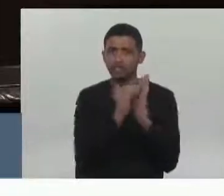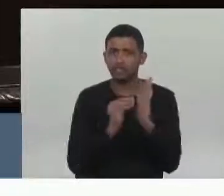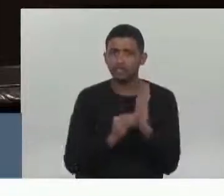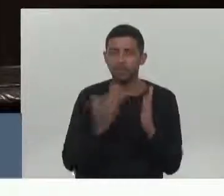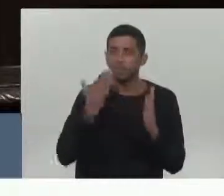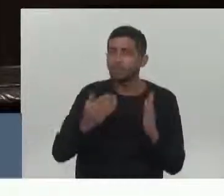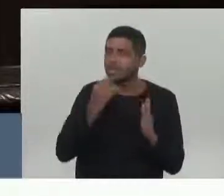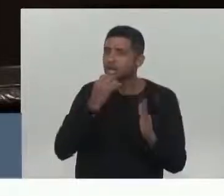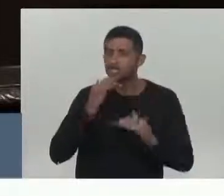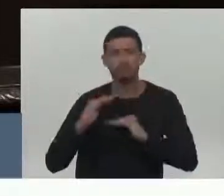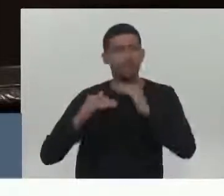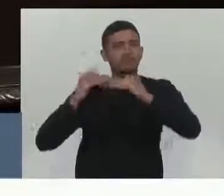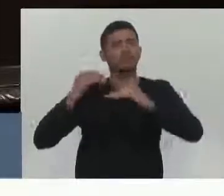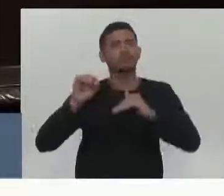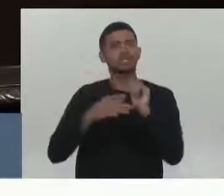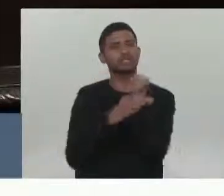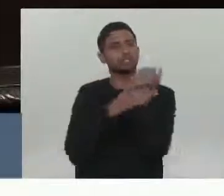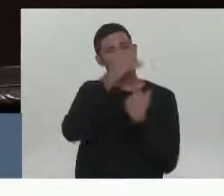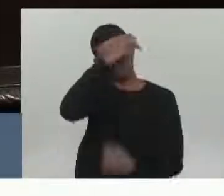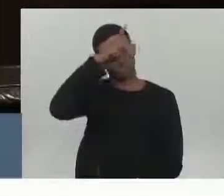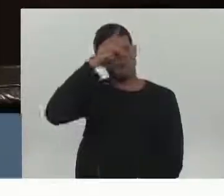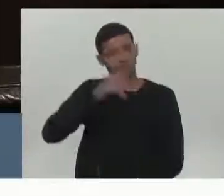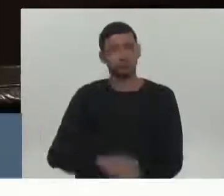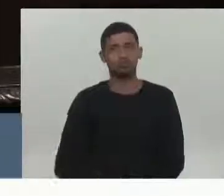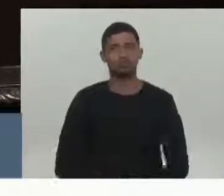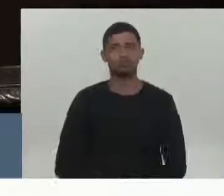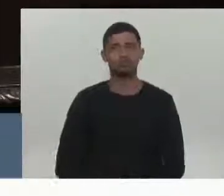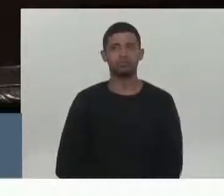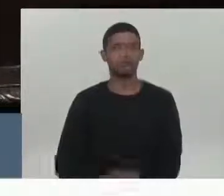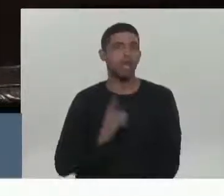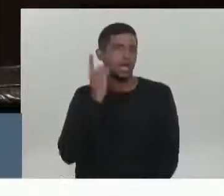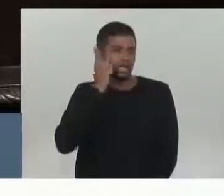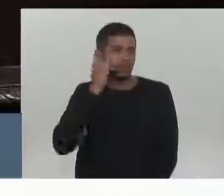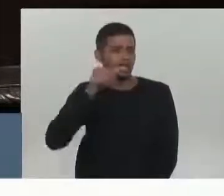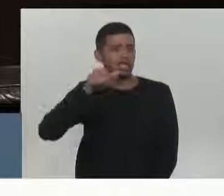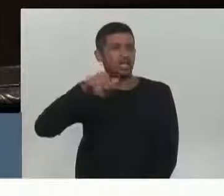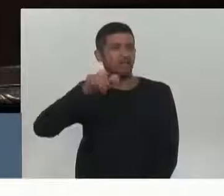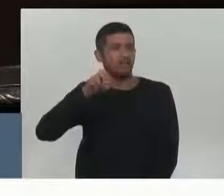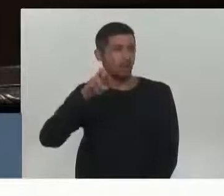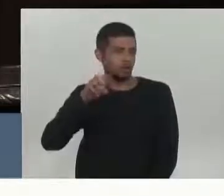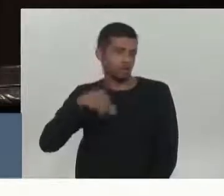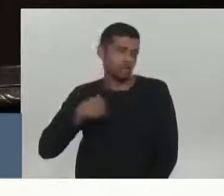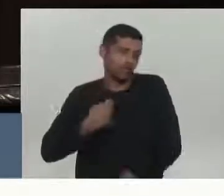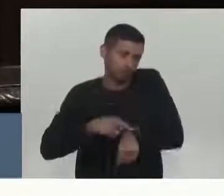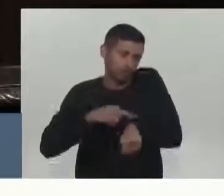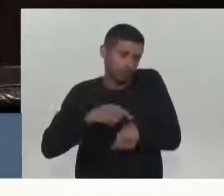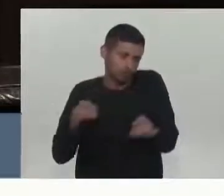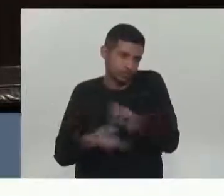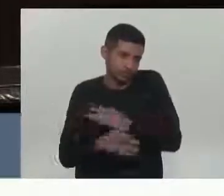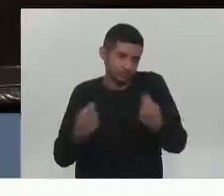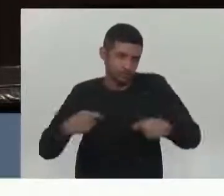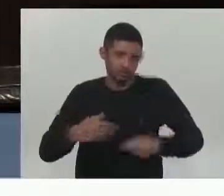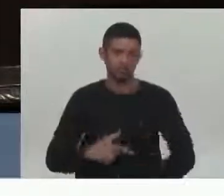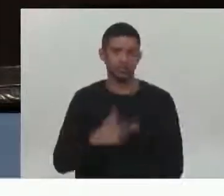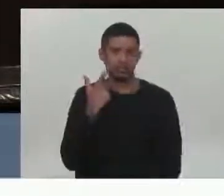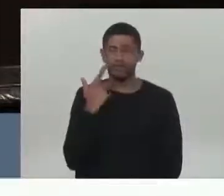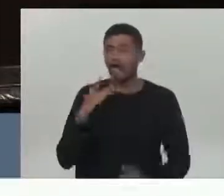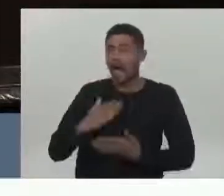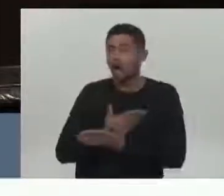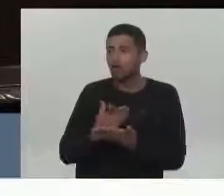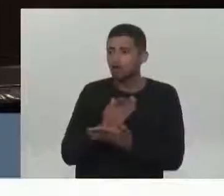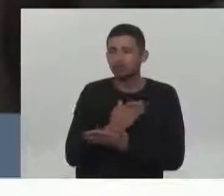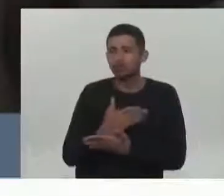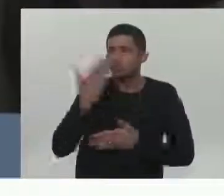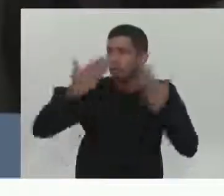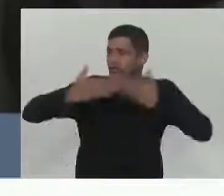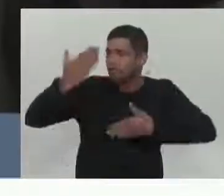avanço sobre a segurança pública. Deputado Márcio Deputado Pacheco, Rodrigo Amorim, só um pequeno porque eu adendo. preciso encerrar Fatos que não foram superados nas